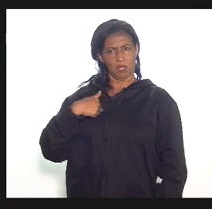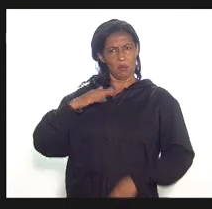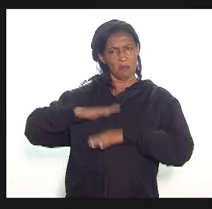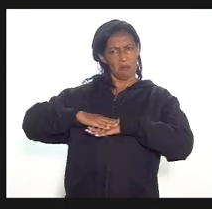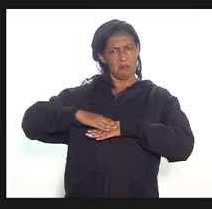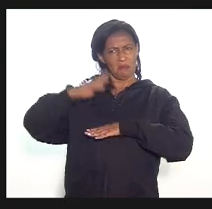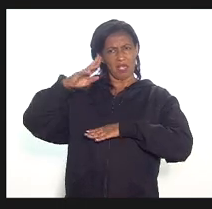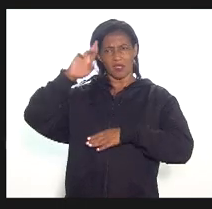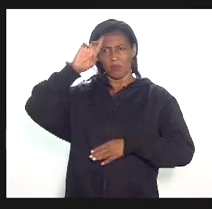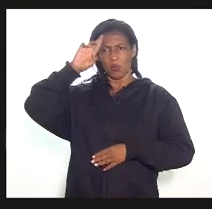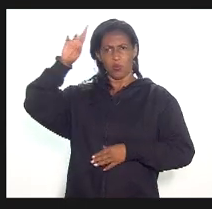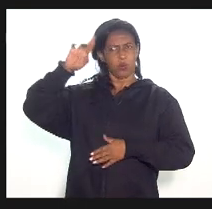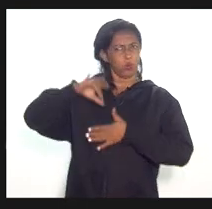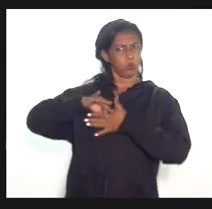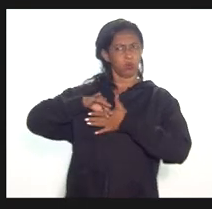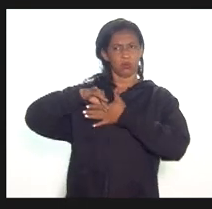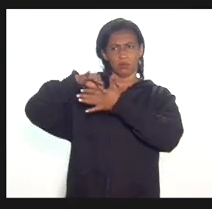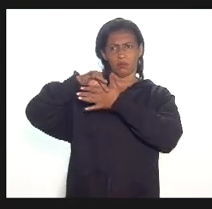responsabilidade